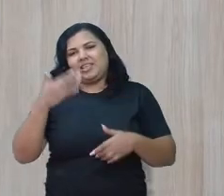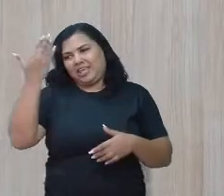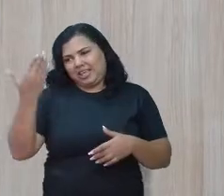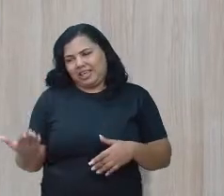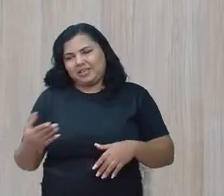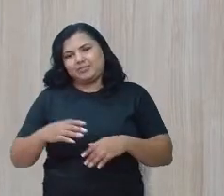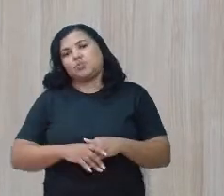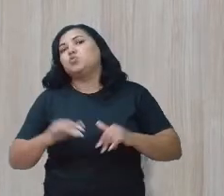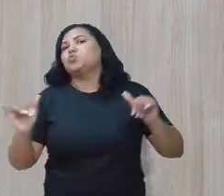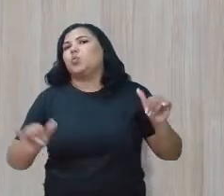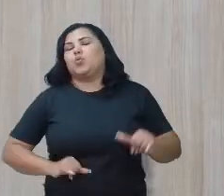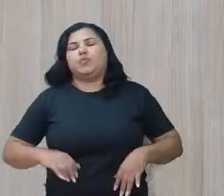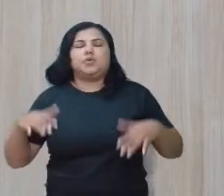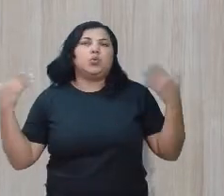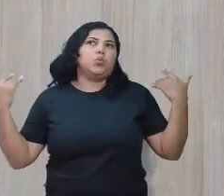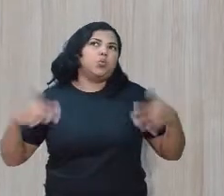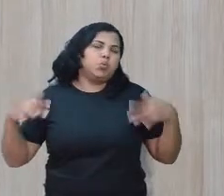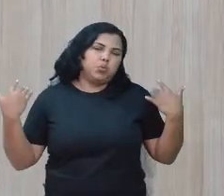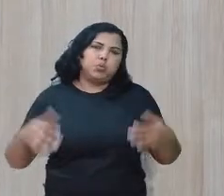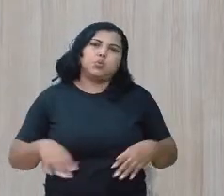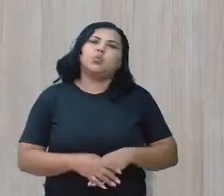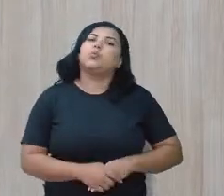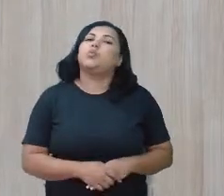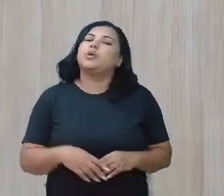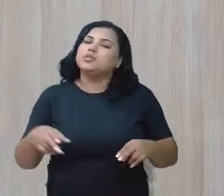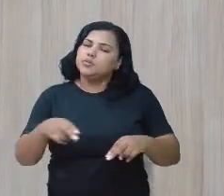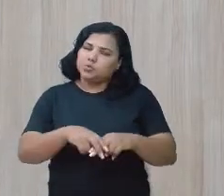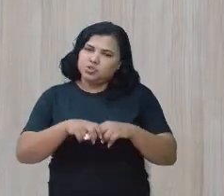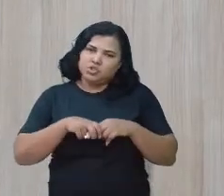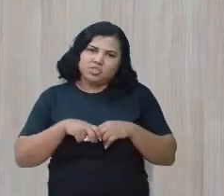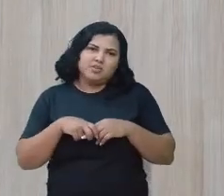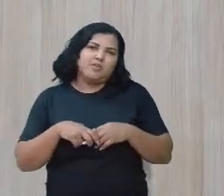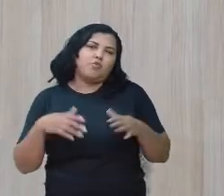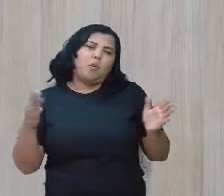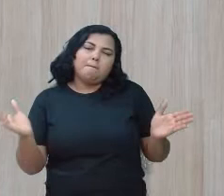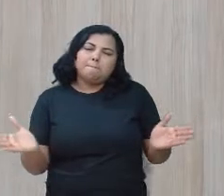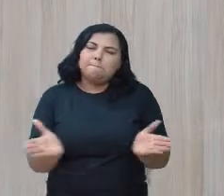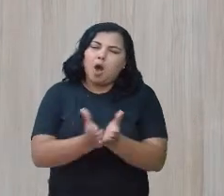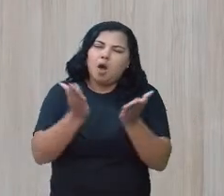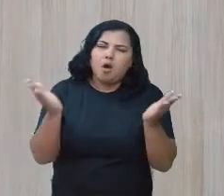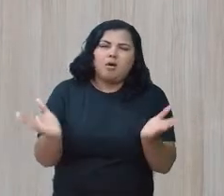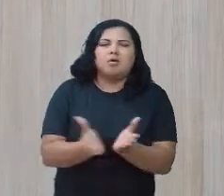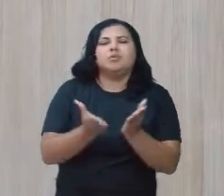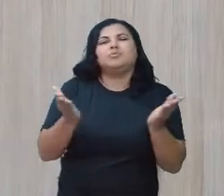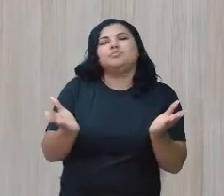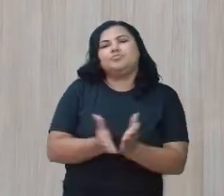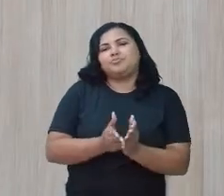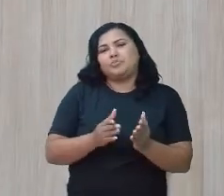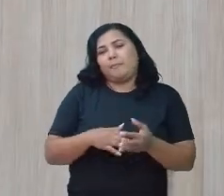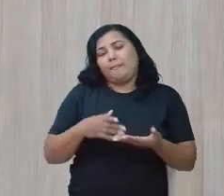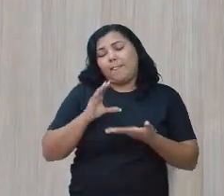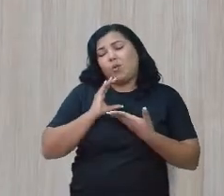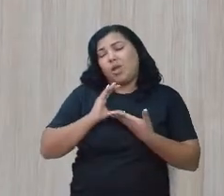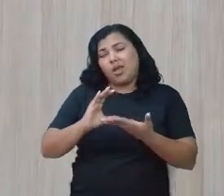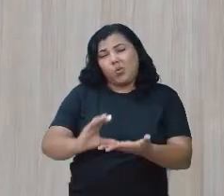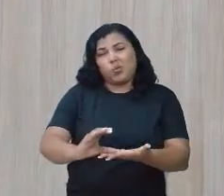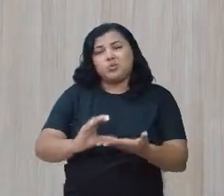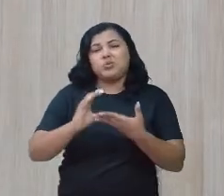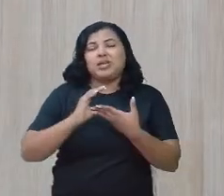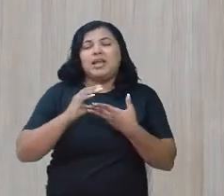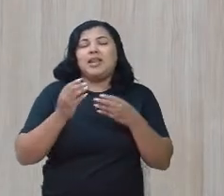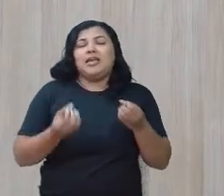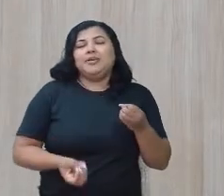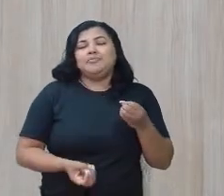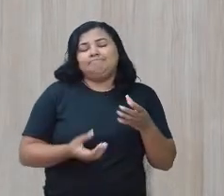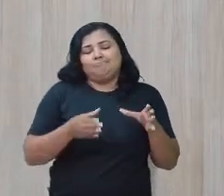ele sofreu muito por conta disso, ele ficou na miséria, né, ele investiu tudo que ele tinha em uma companhia